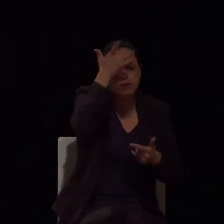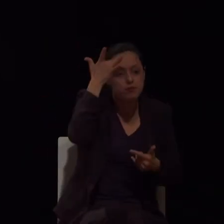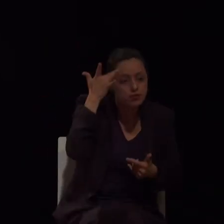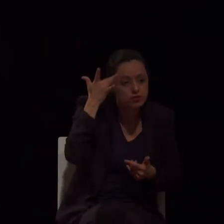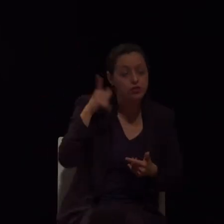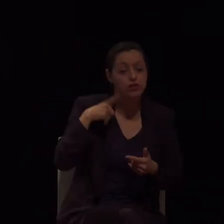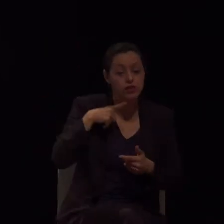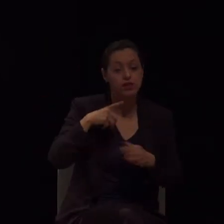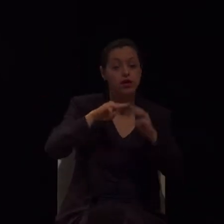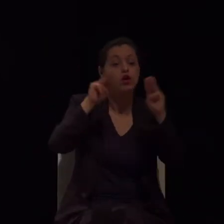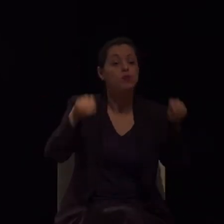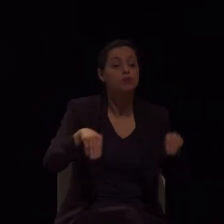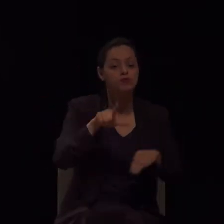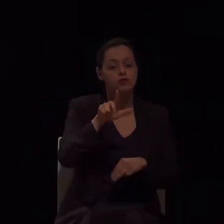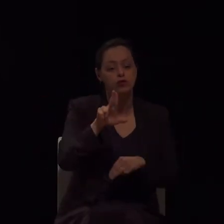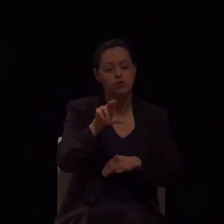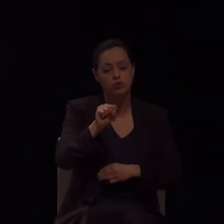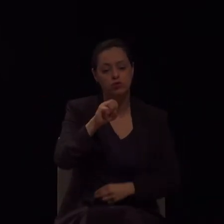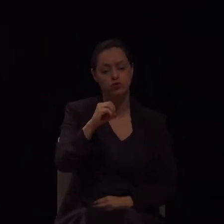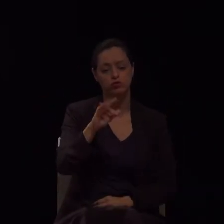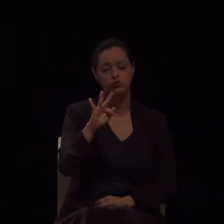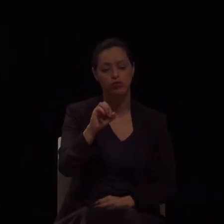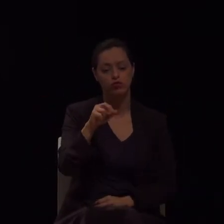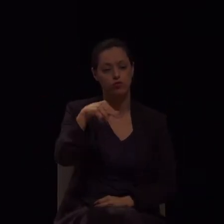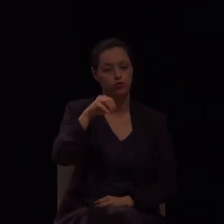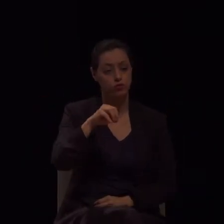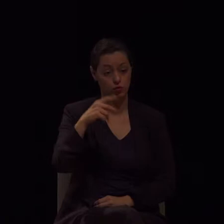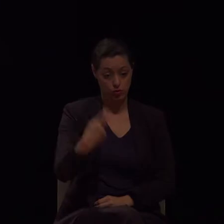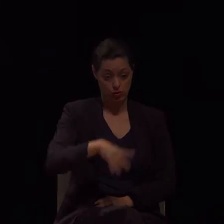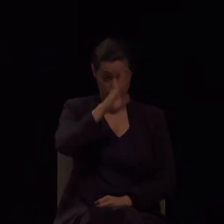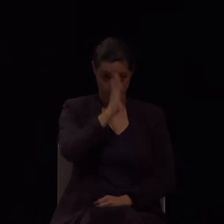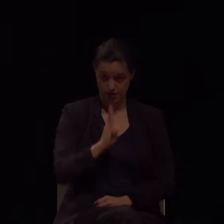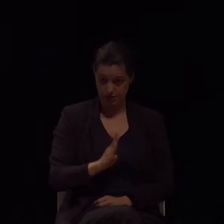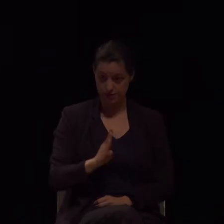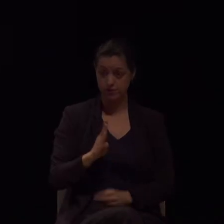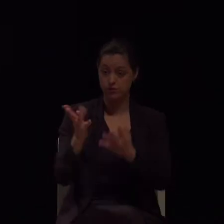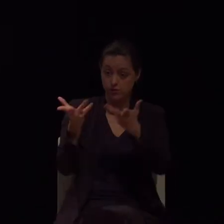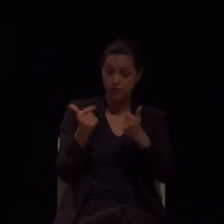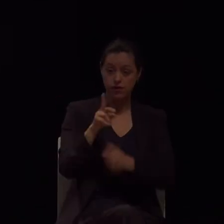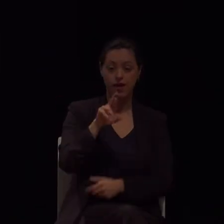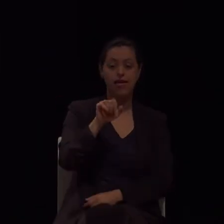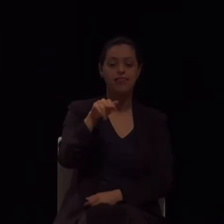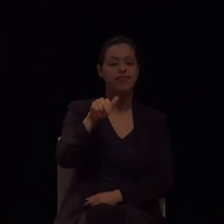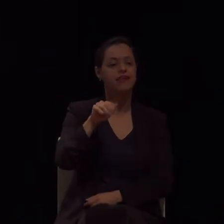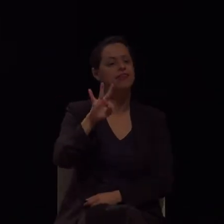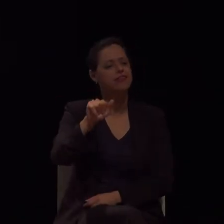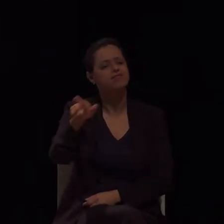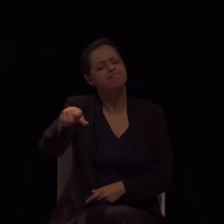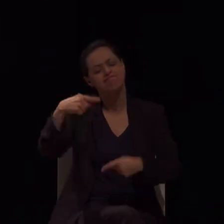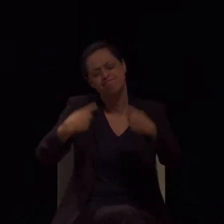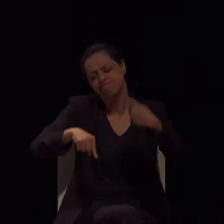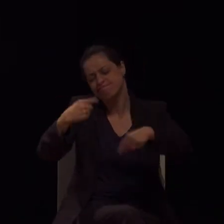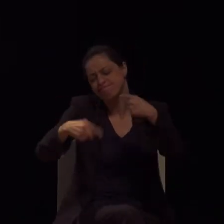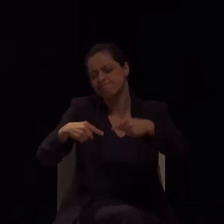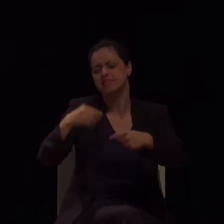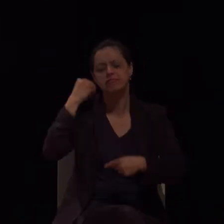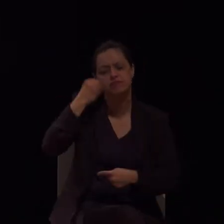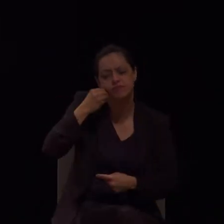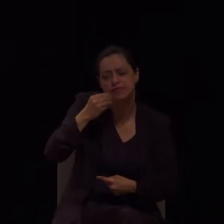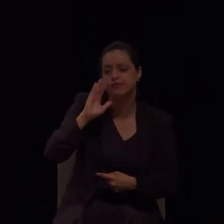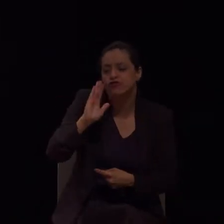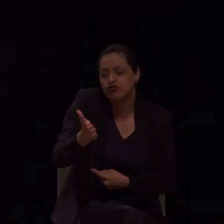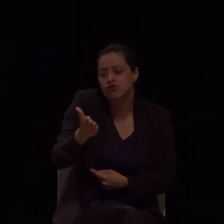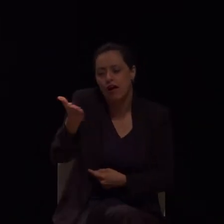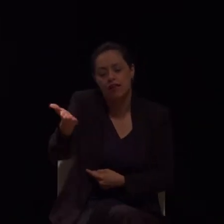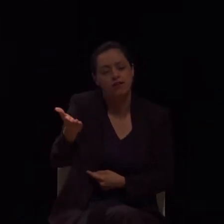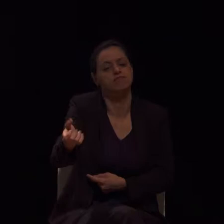brasil comenta renata dos santos neto o educador tem ampla experiência é essa discussão está no museu para fazer a mesma movimentação de